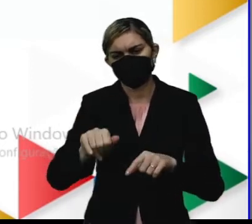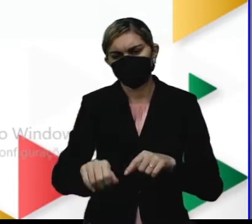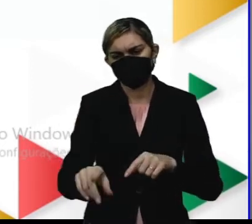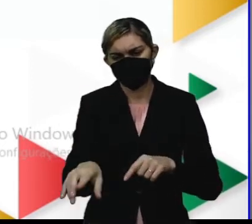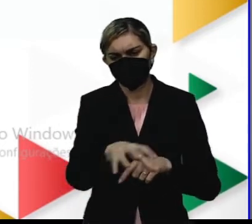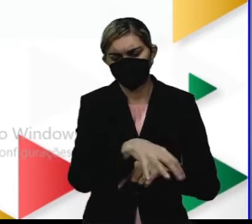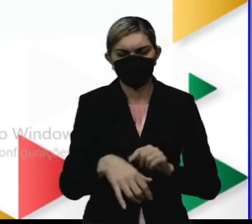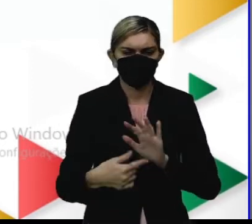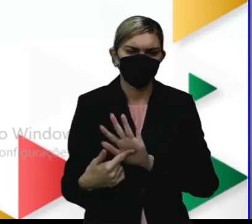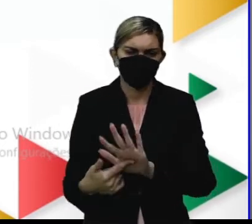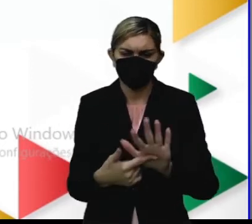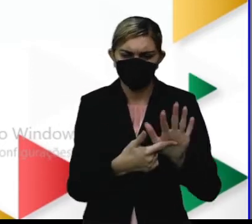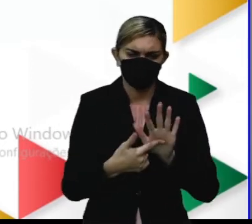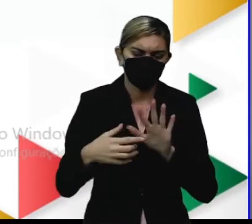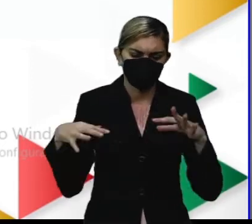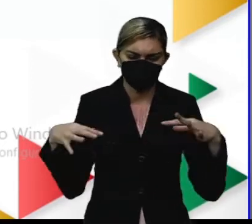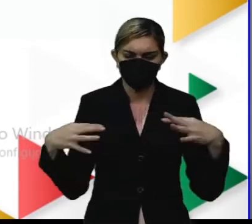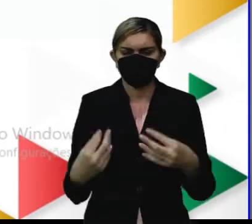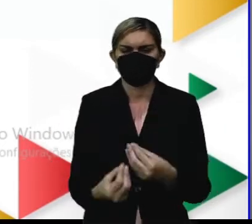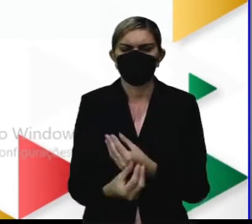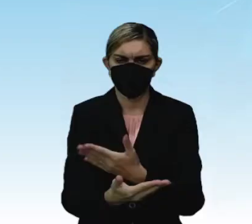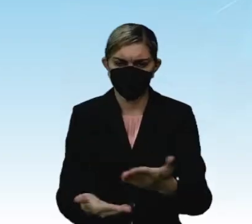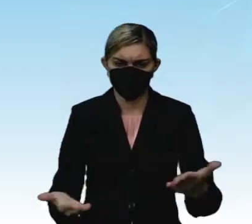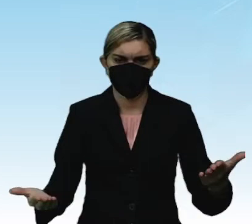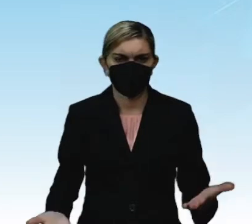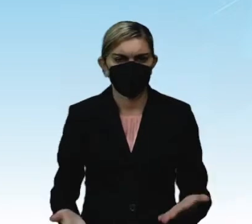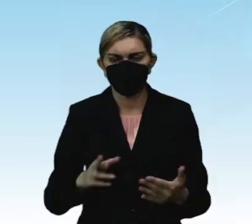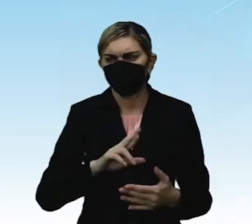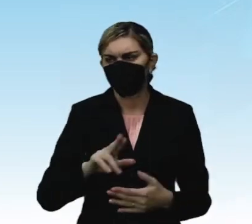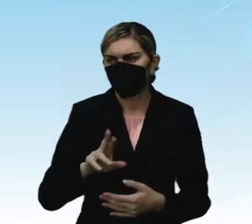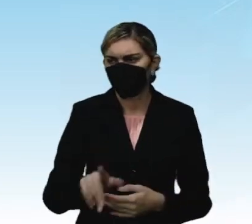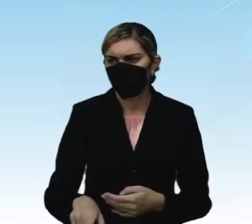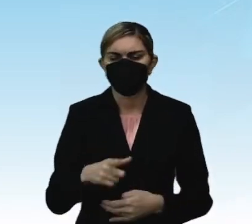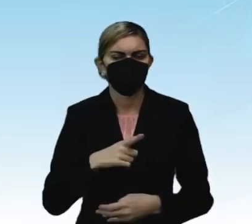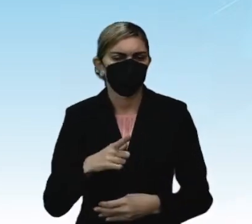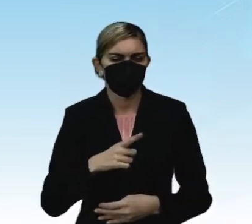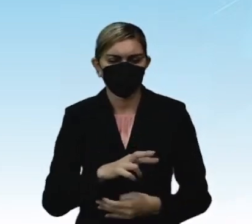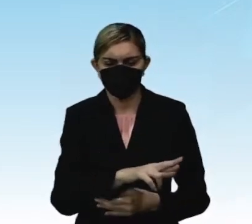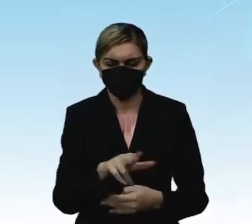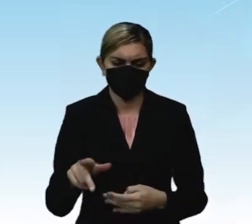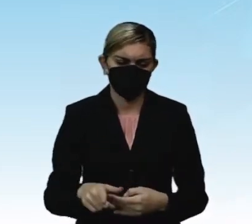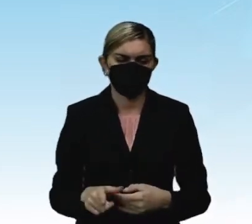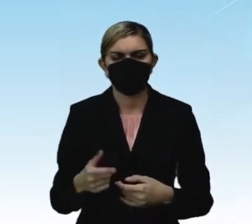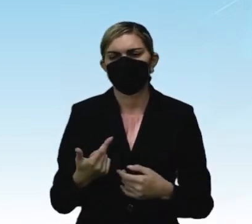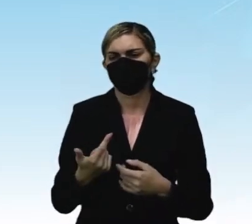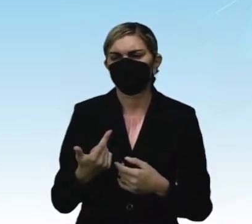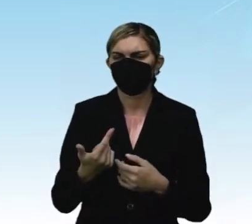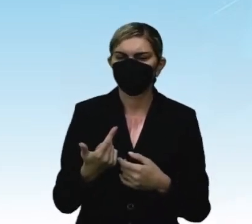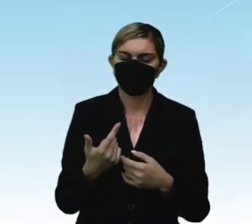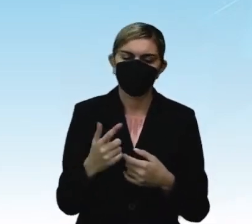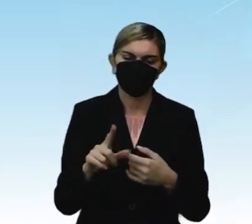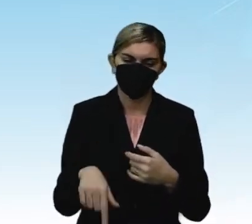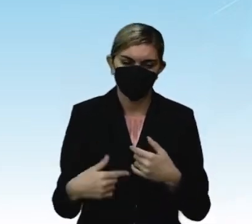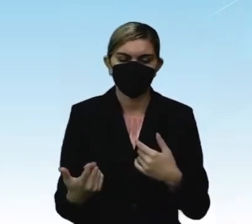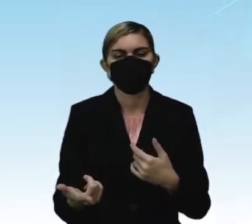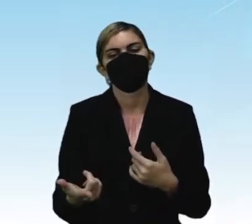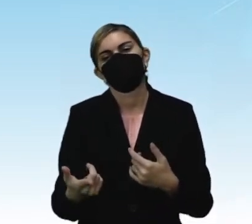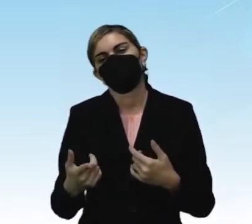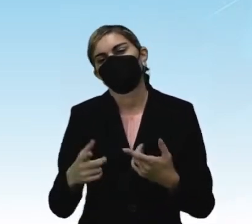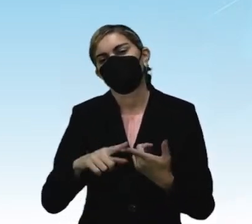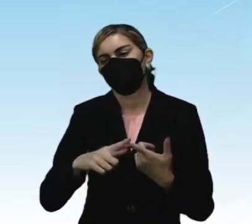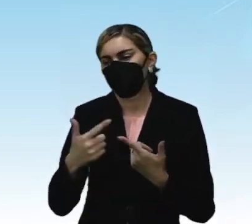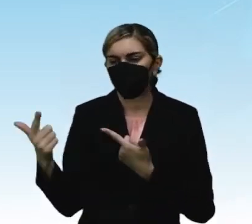que mostra aí. Todo mundo é assim, professora? Não. Tem tribo Yanomami que é diferente, a outra tribo o Acarajé